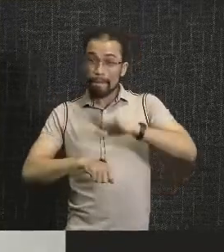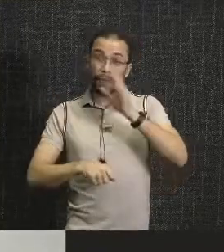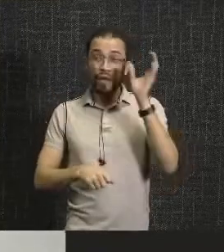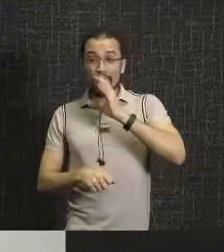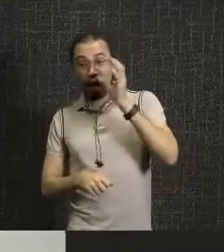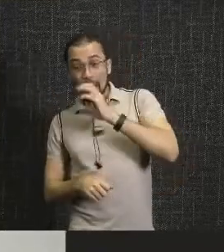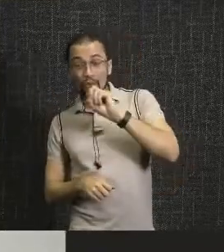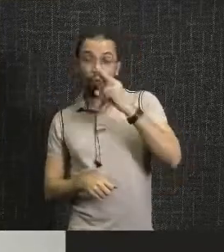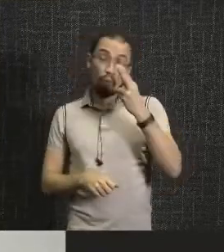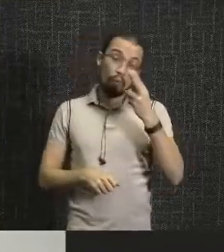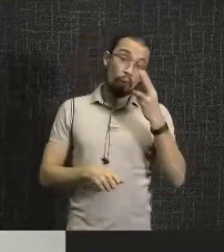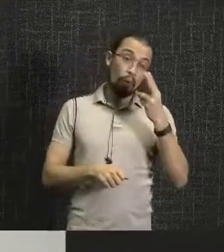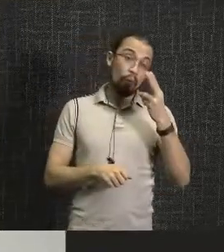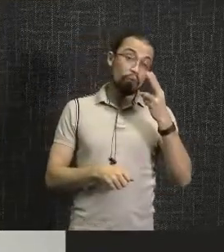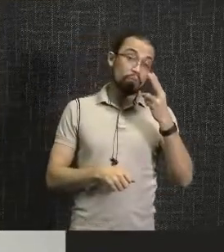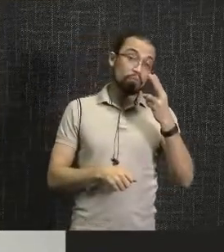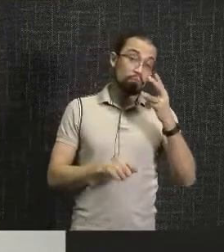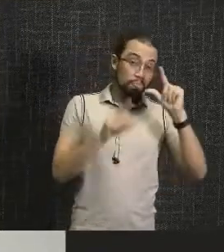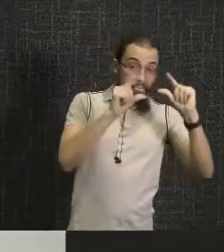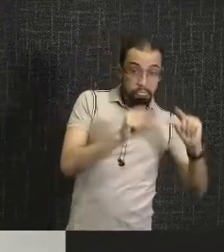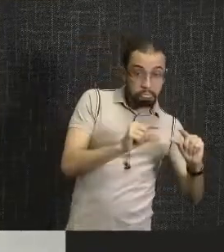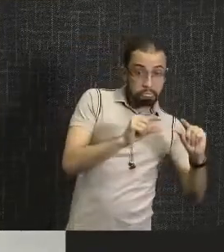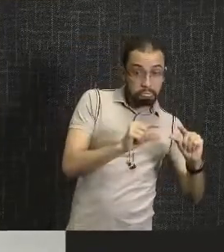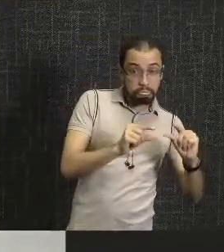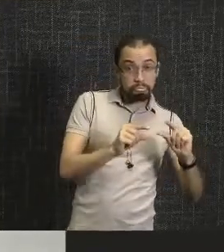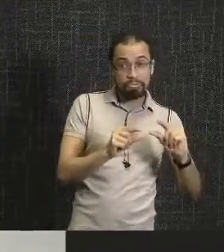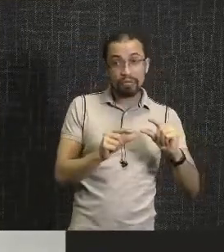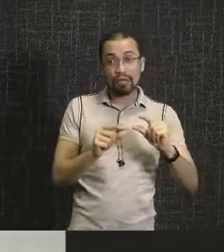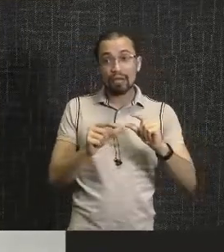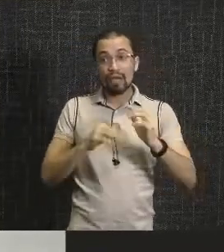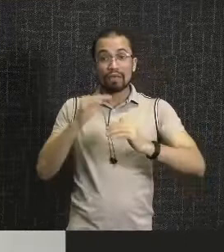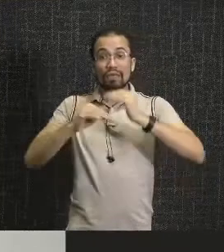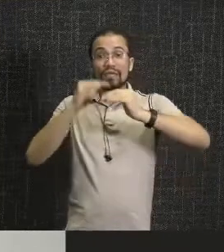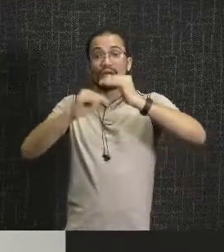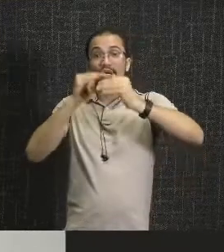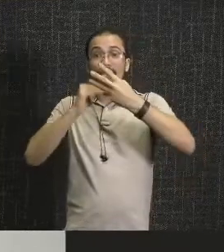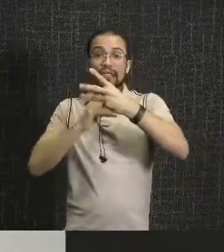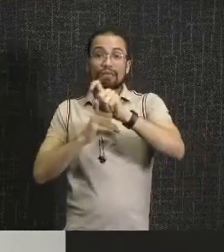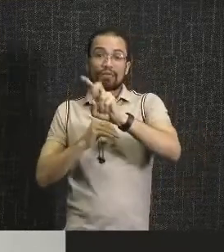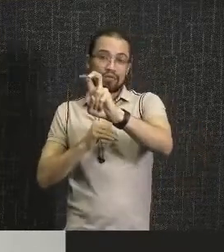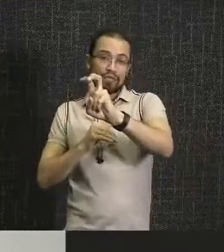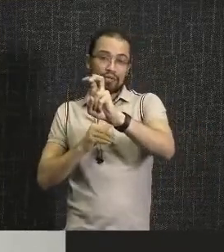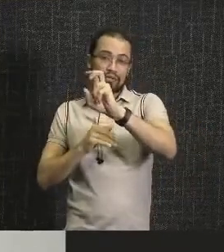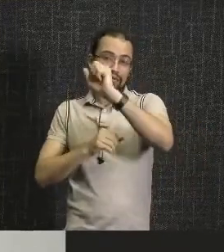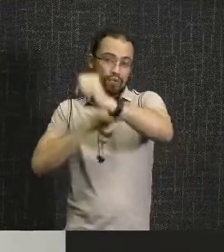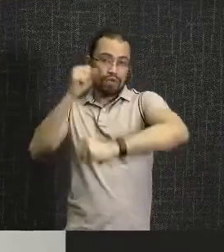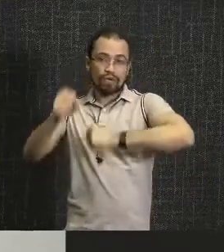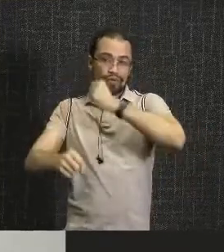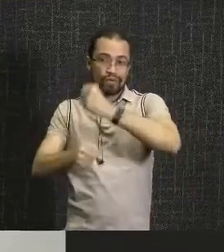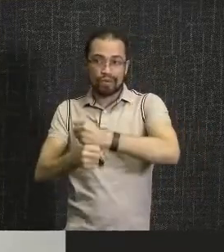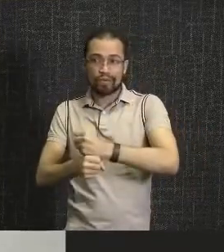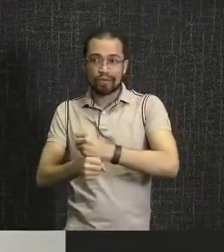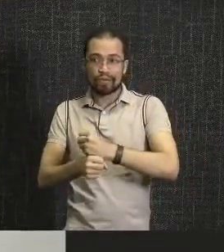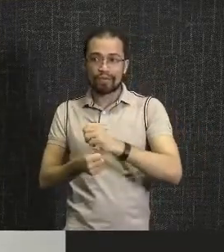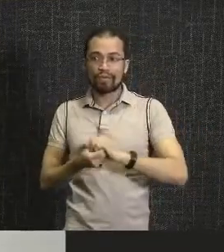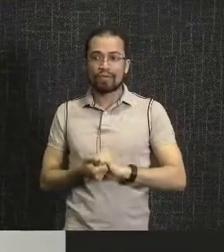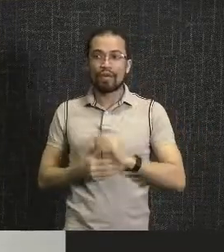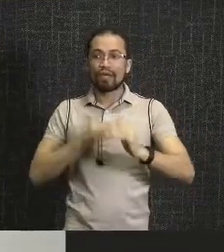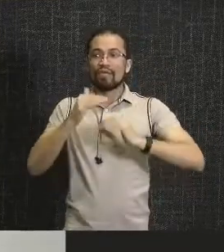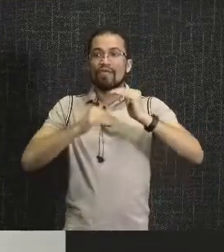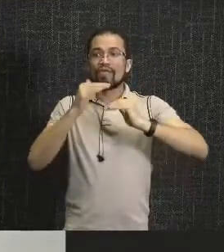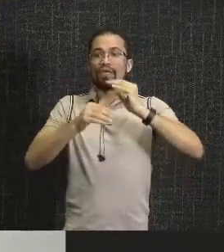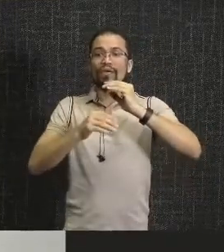lento. Esse é o cenário, crescer 3,5% no ano que vem, agora a gente recuperar no segundo semestre e crescer no mês que